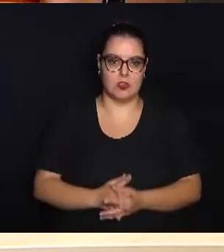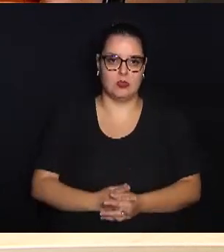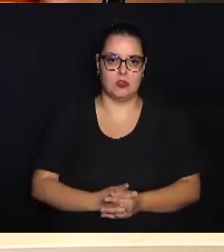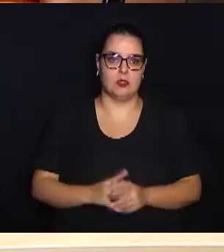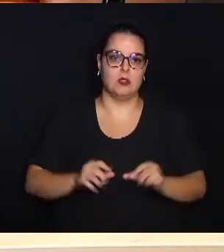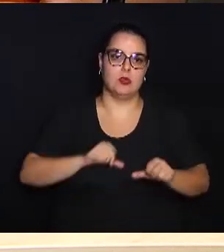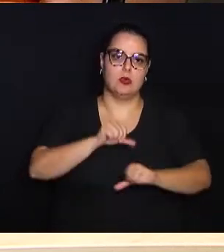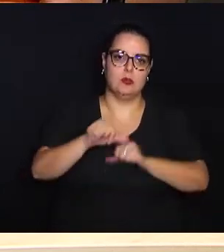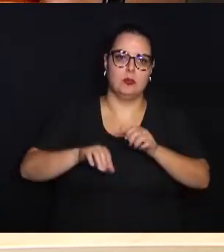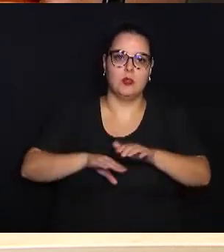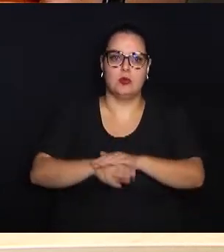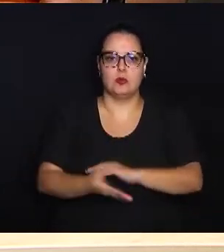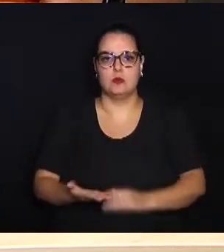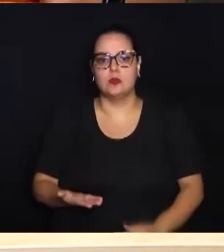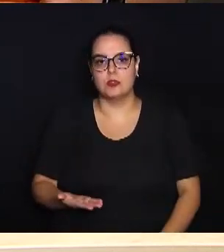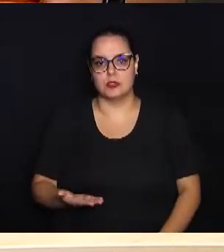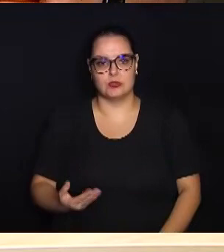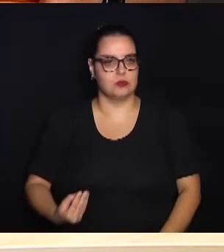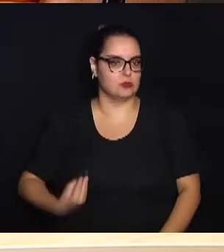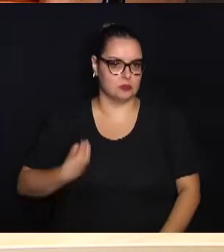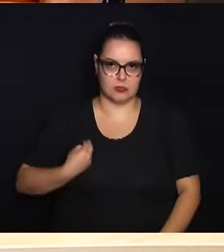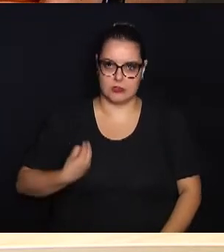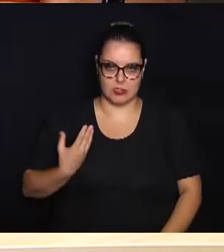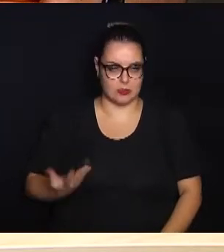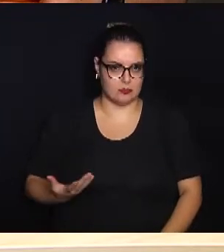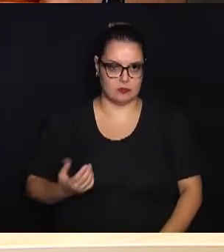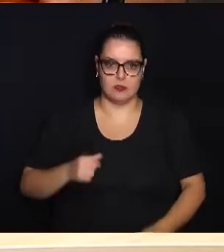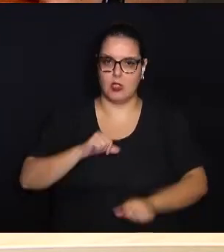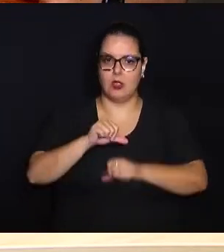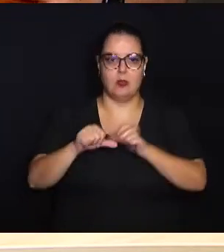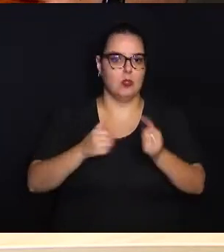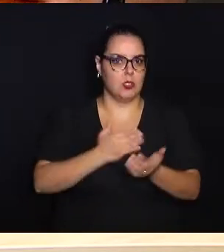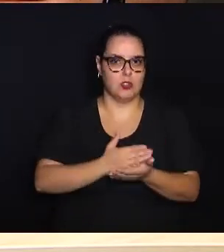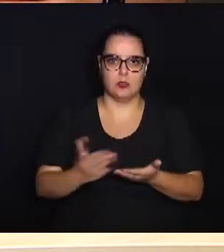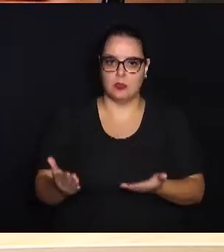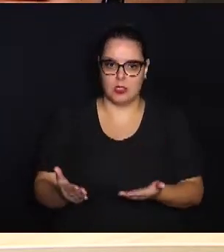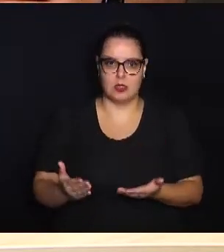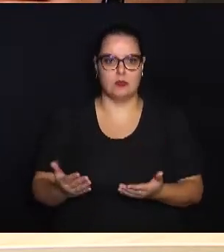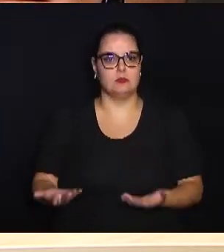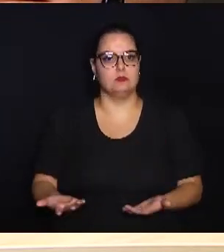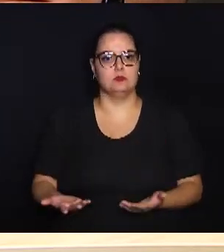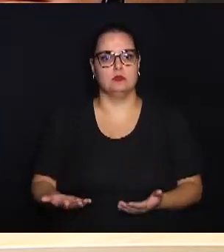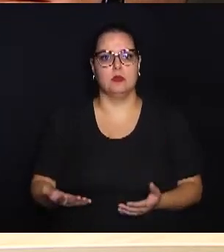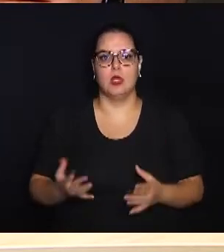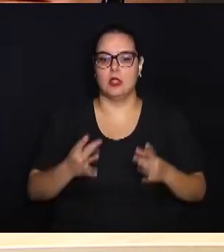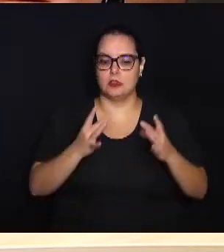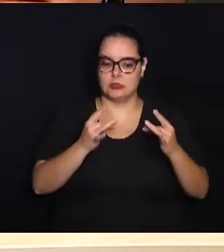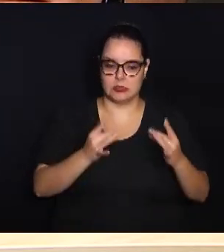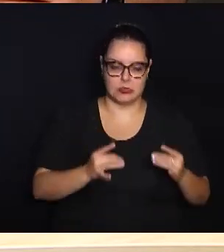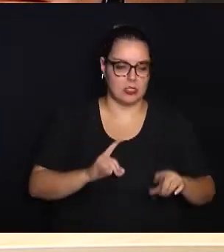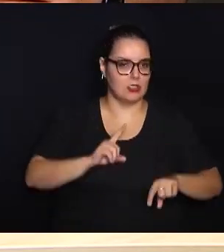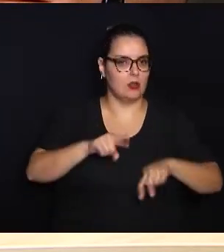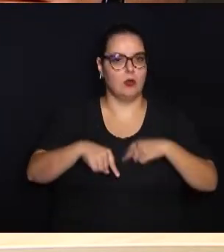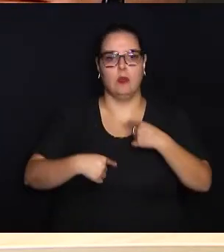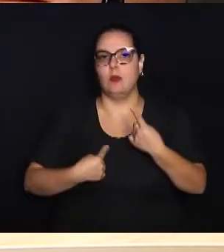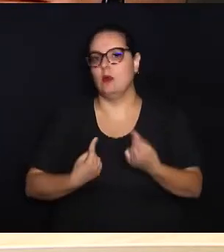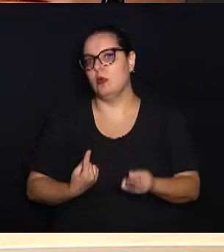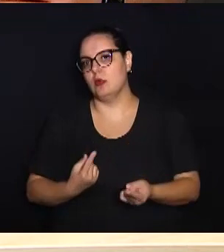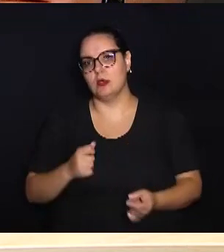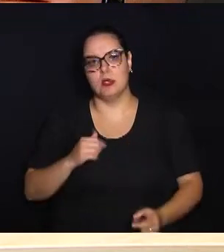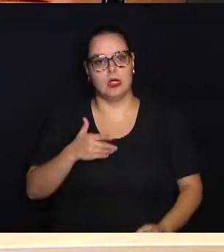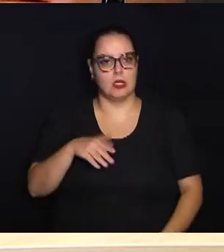E mudanças no hábito de vida. Mudanças, começarem a explorar